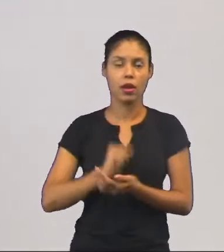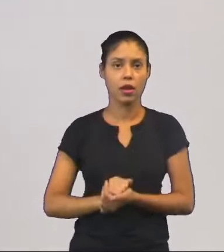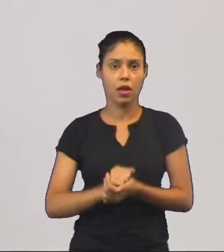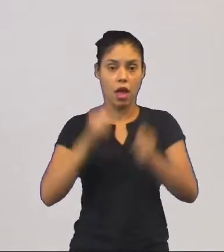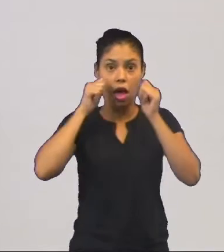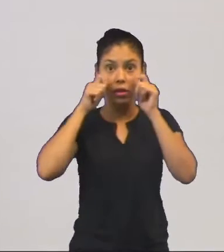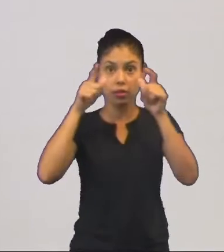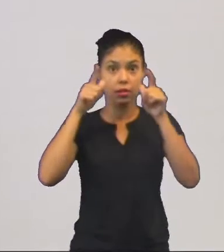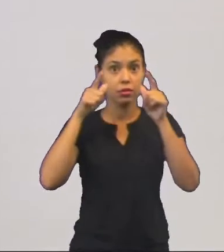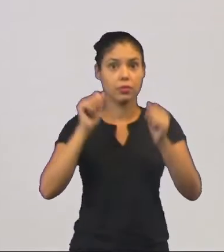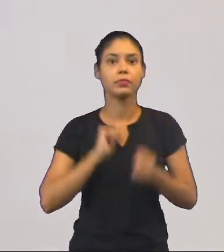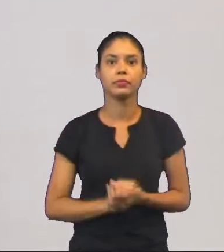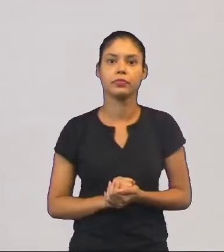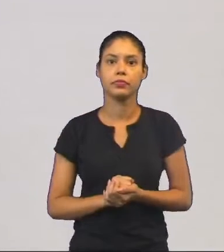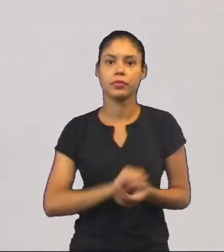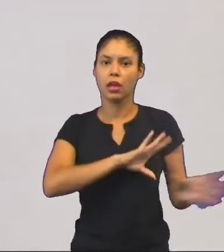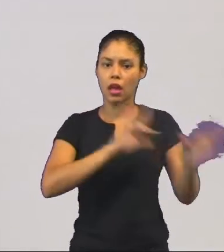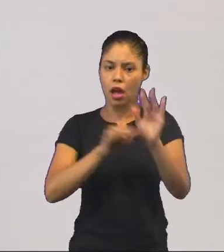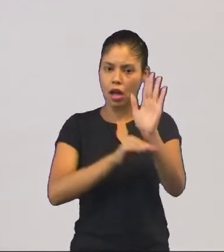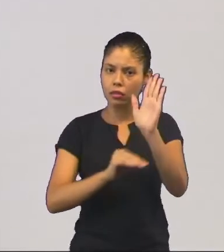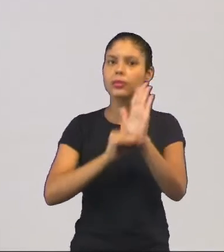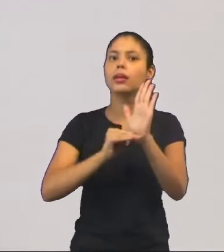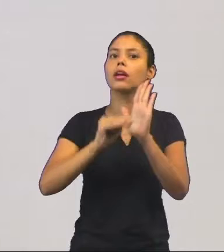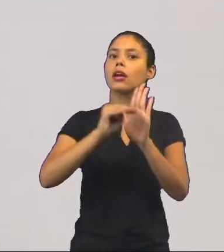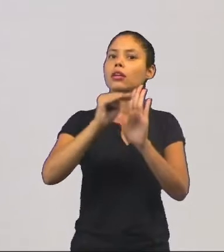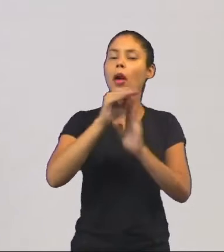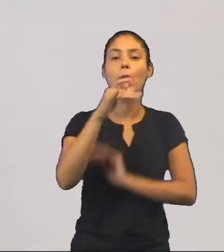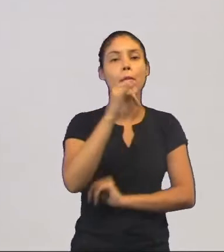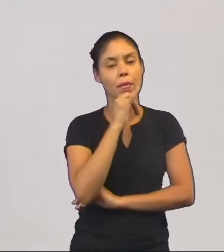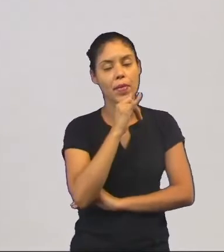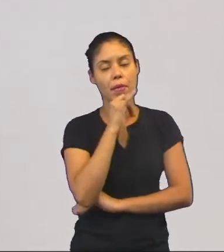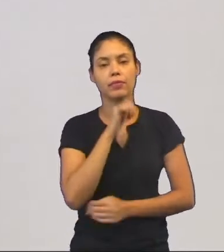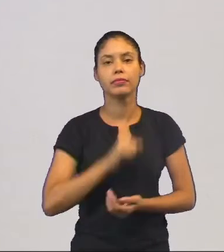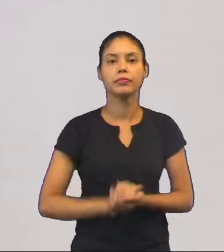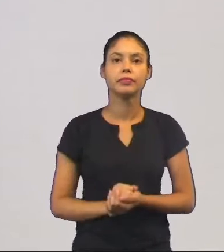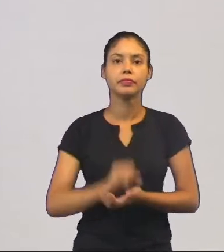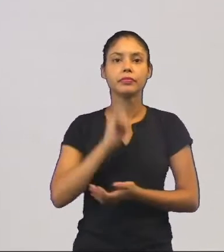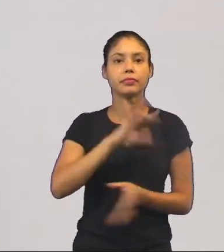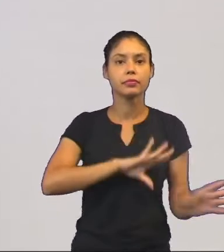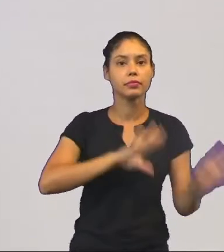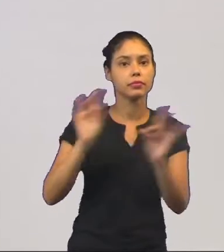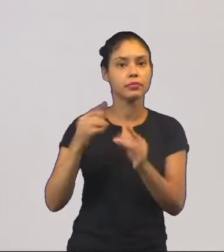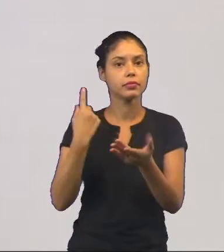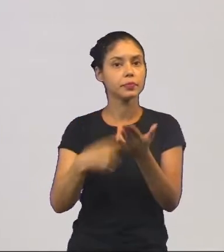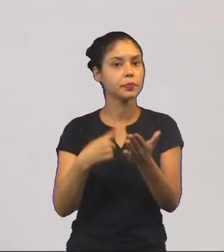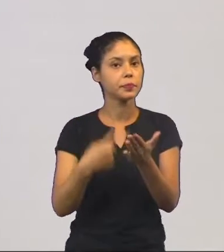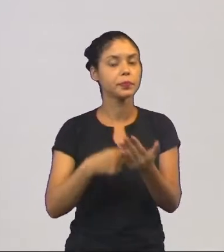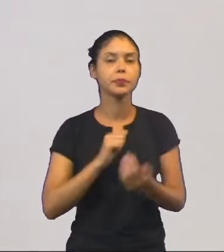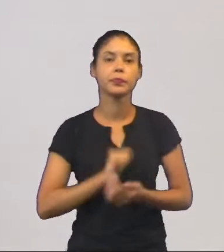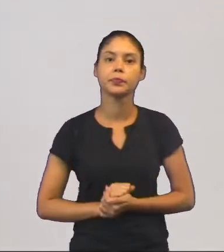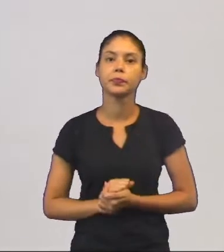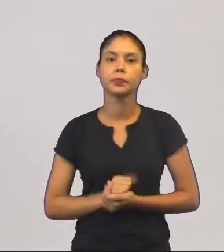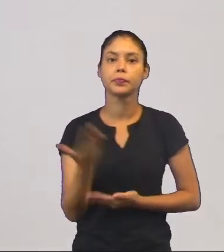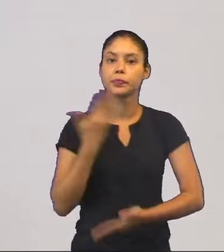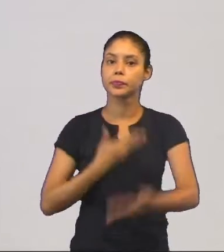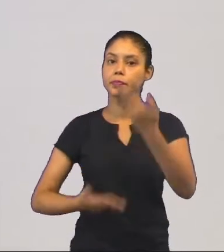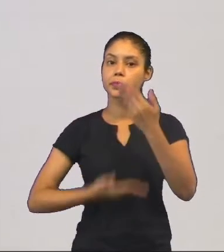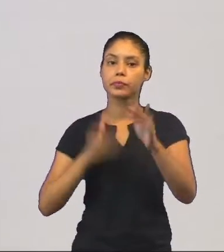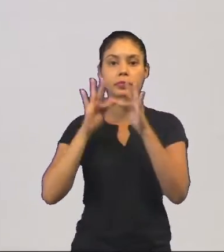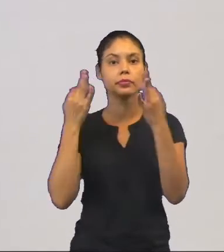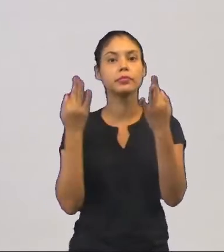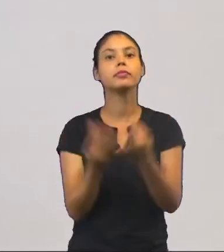chamando a atenção para essa questão da hierarquia. Por exemplo, se nós levarmos em consideração as